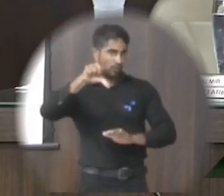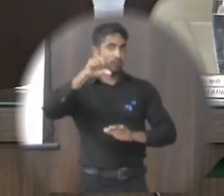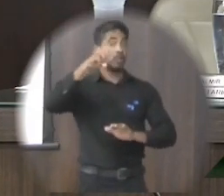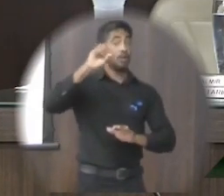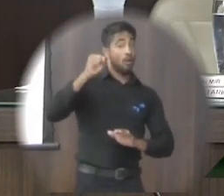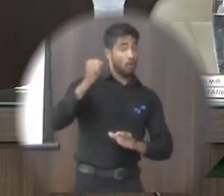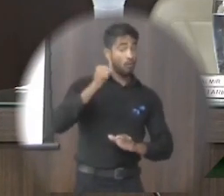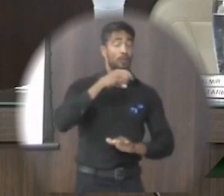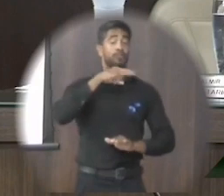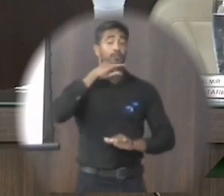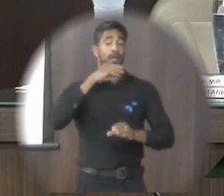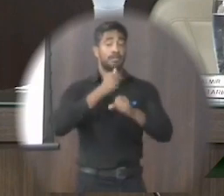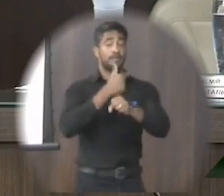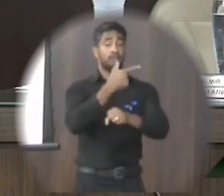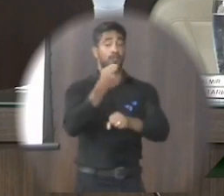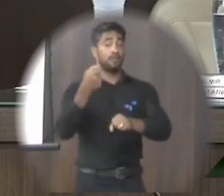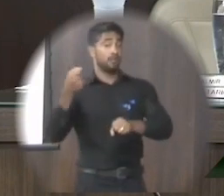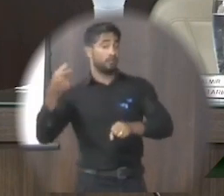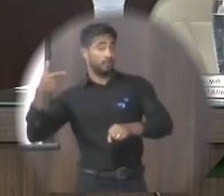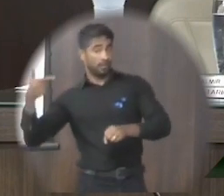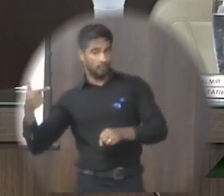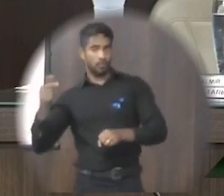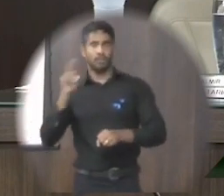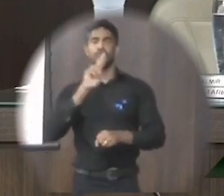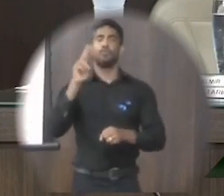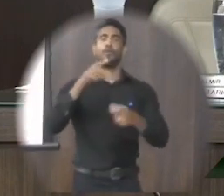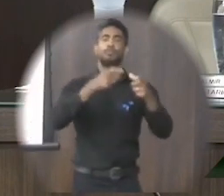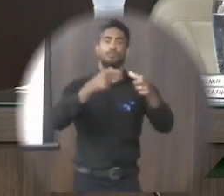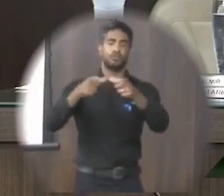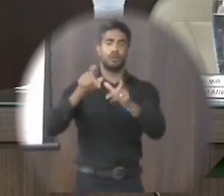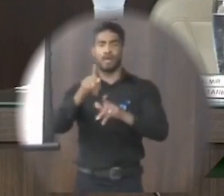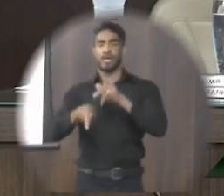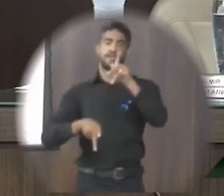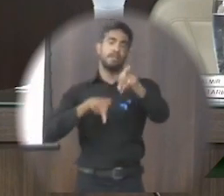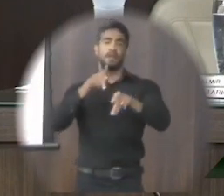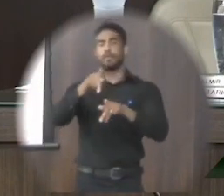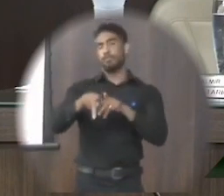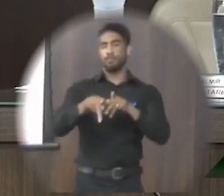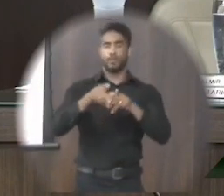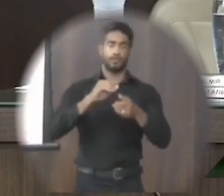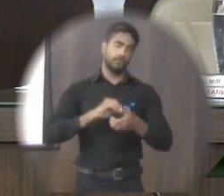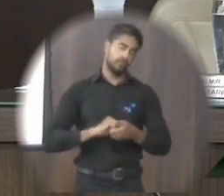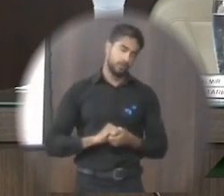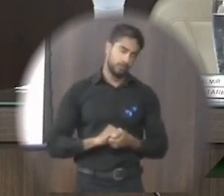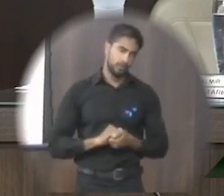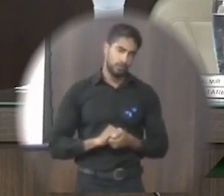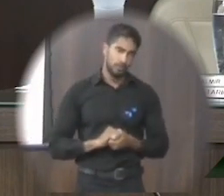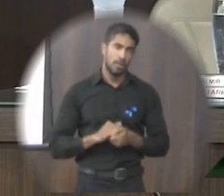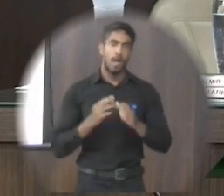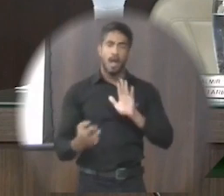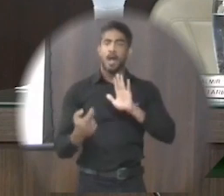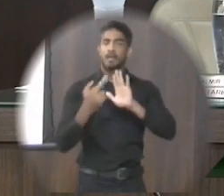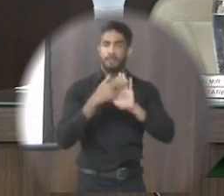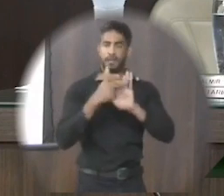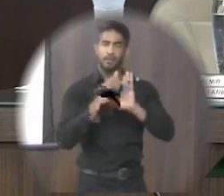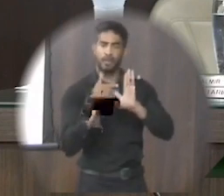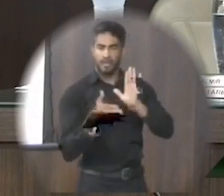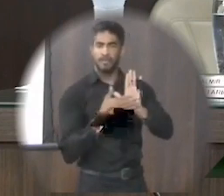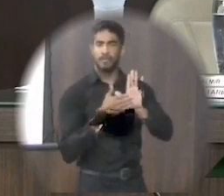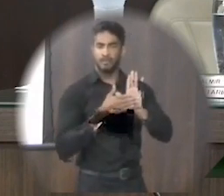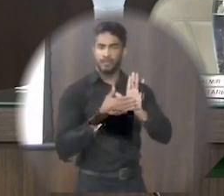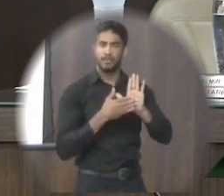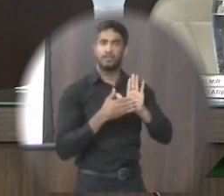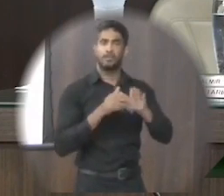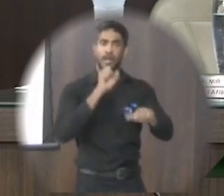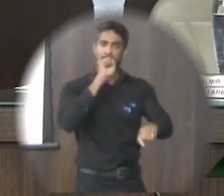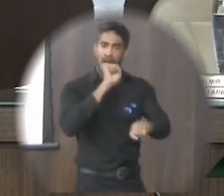de março de 2002, que dispõe sobre denominação de próprios públicos e dá outras providências. Referido dispositivo dispõe sobre a